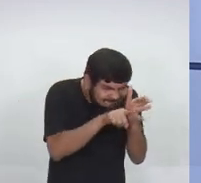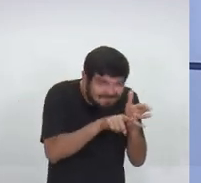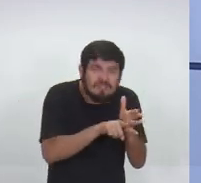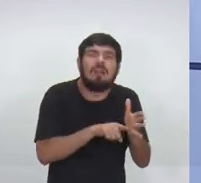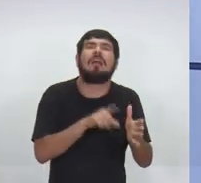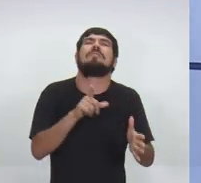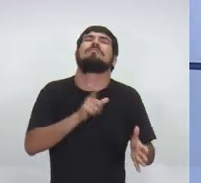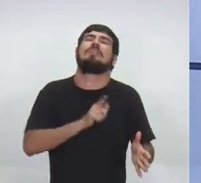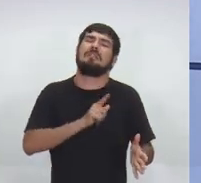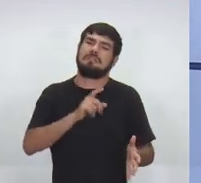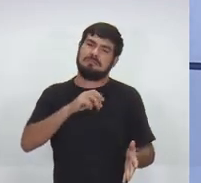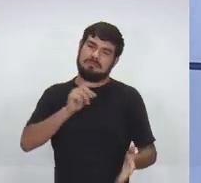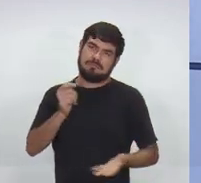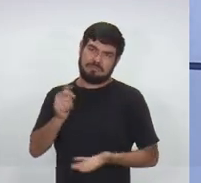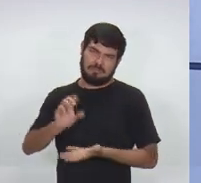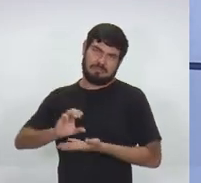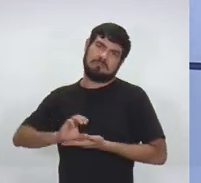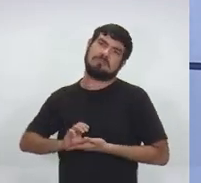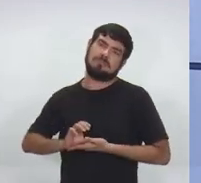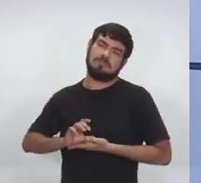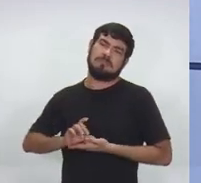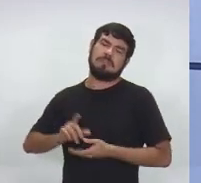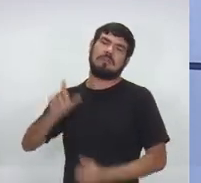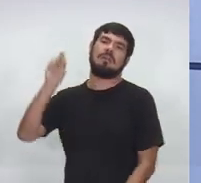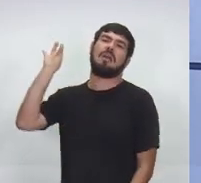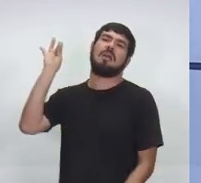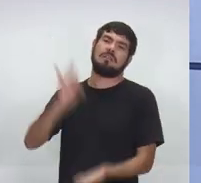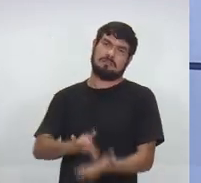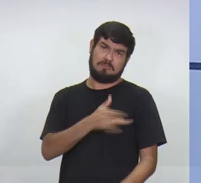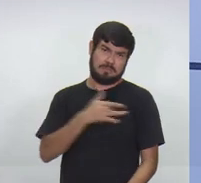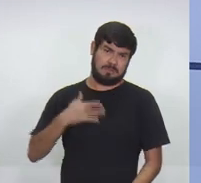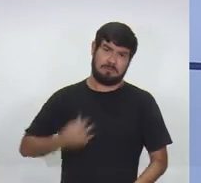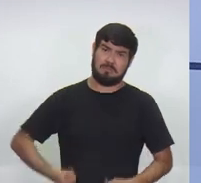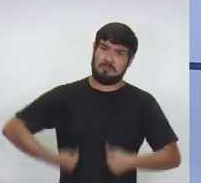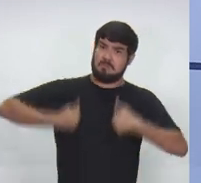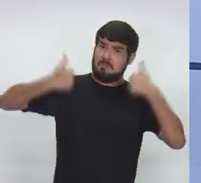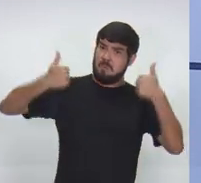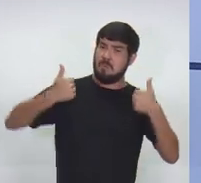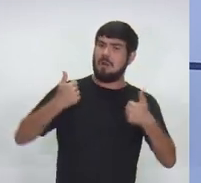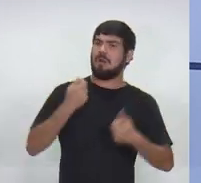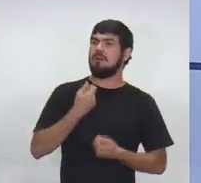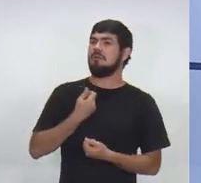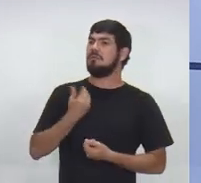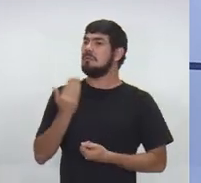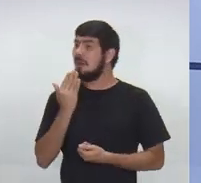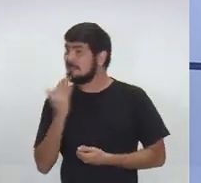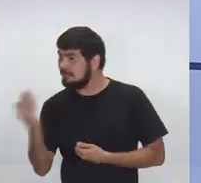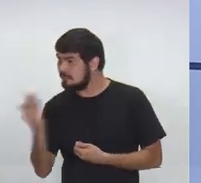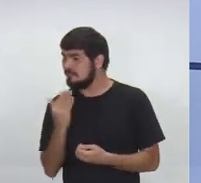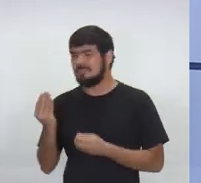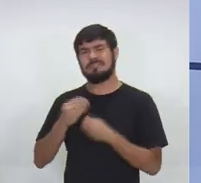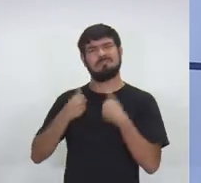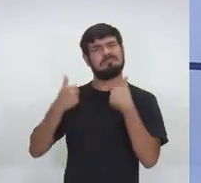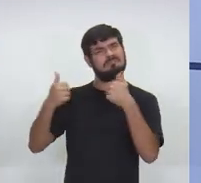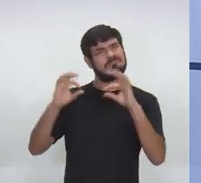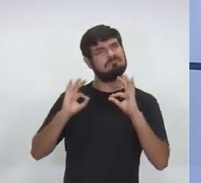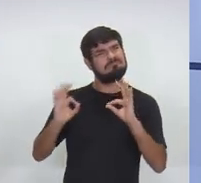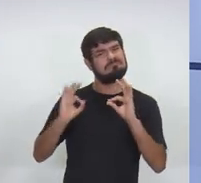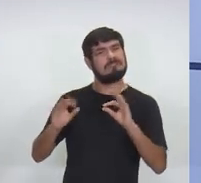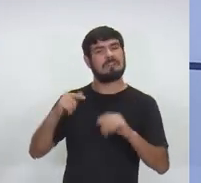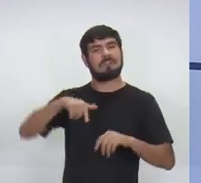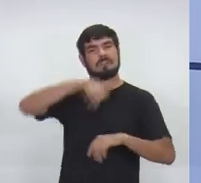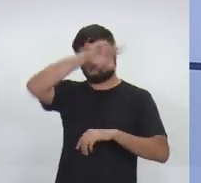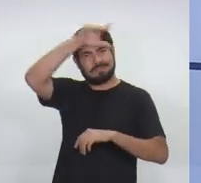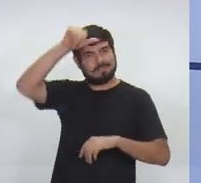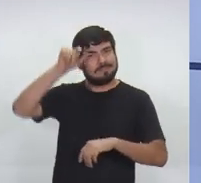dinheiro o suficiente para garantir uma saúde de qualidade um atendimento digno a todo o povo do amazonas onde o povo da capital